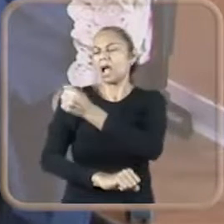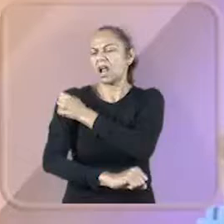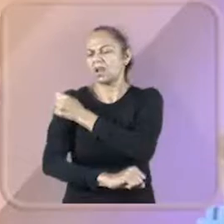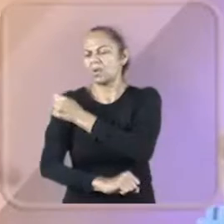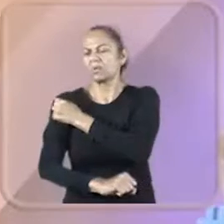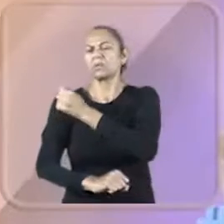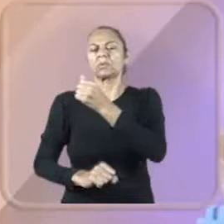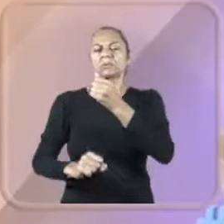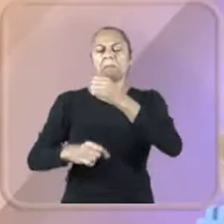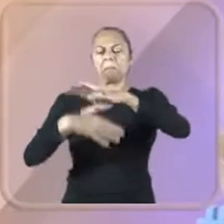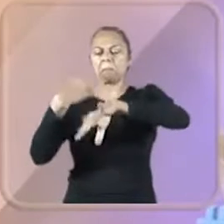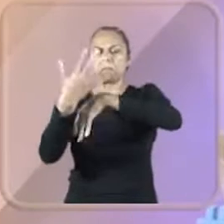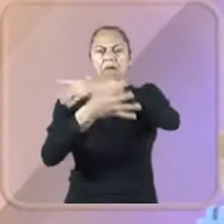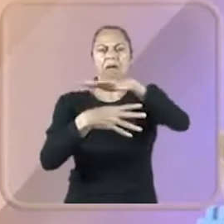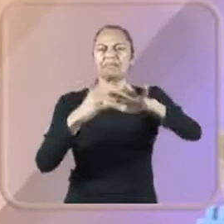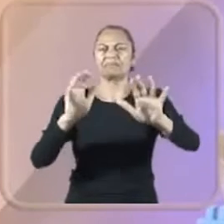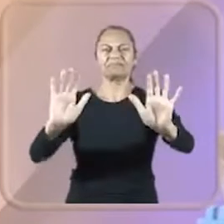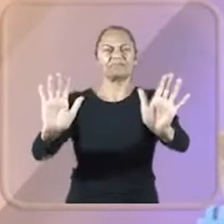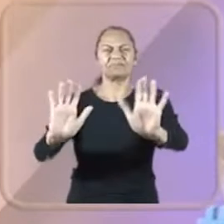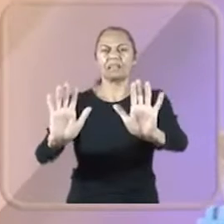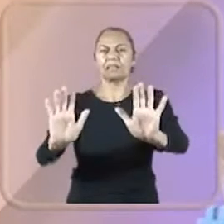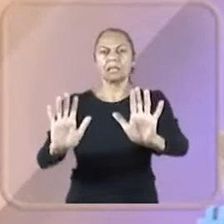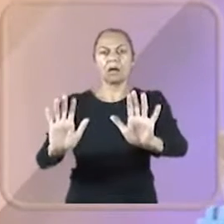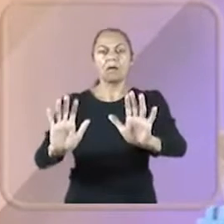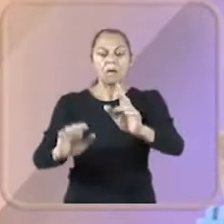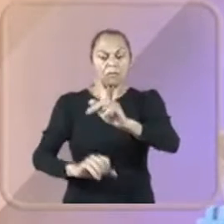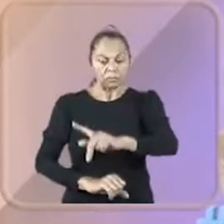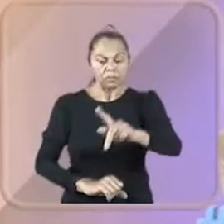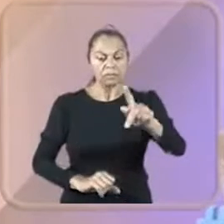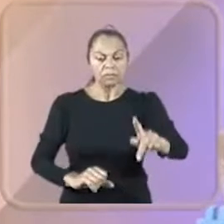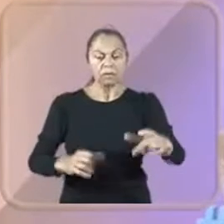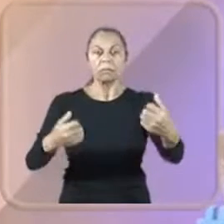maneira dialogada, que os professores consigam